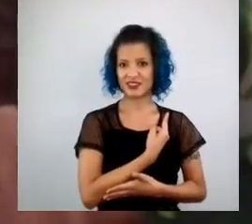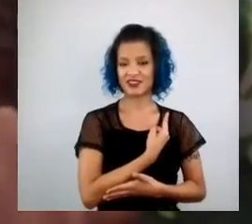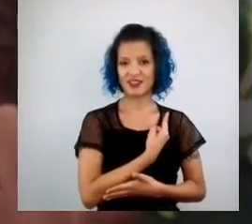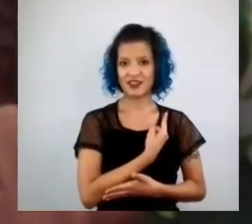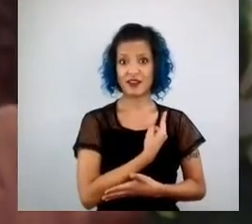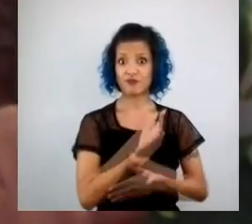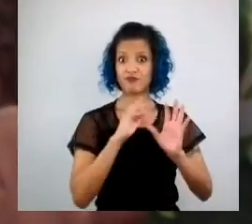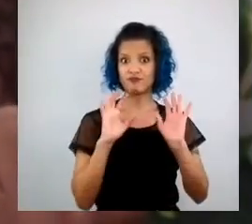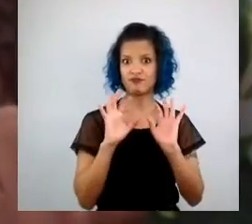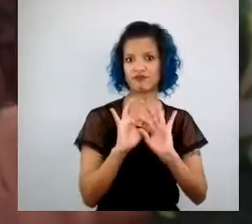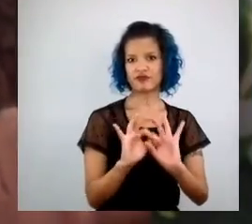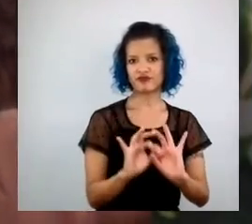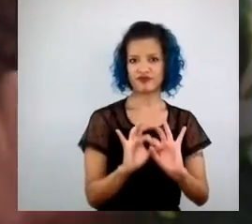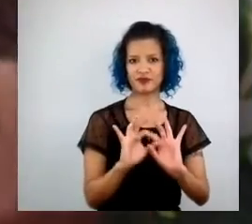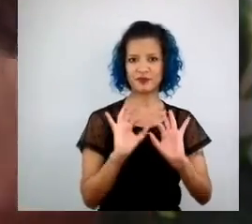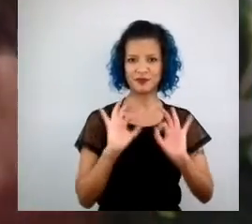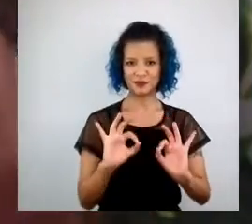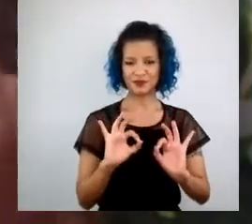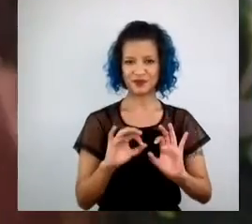conectados.